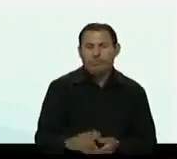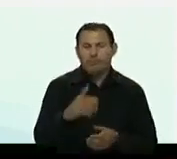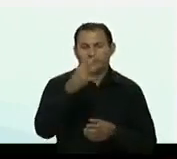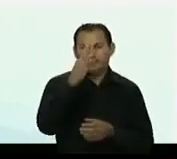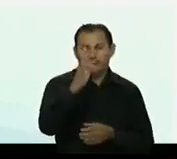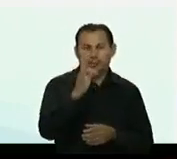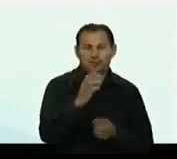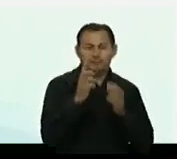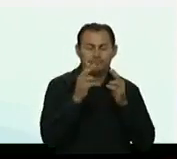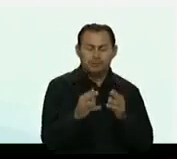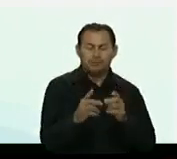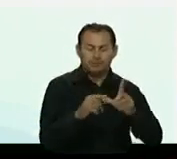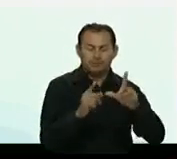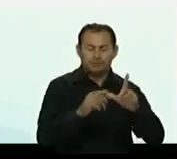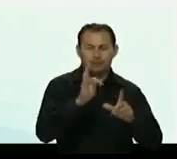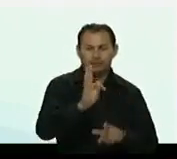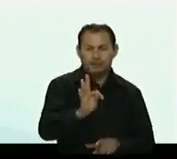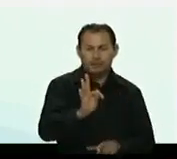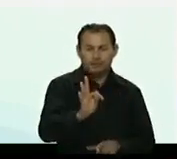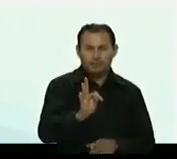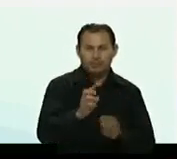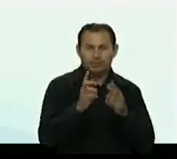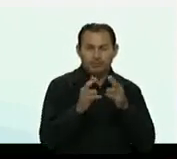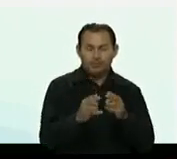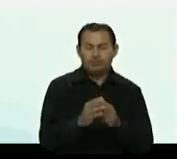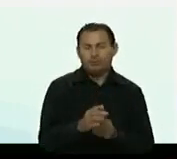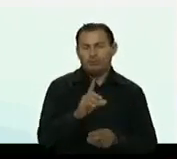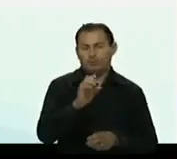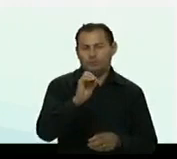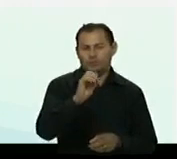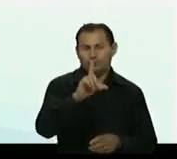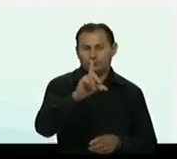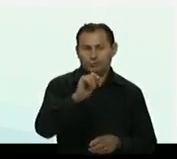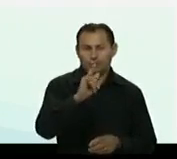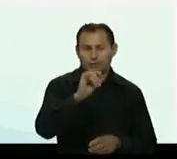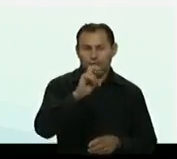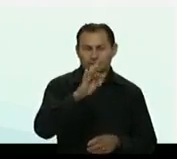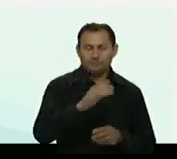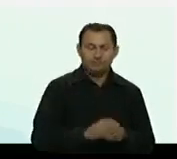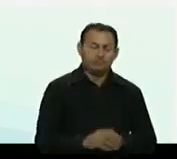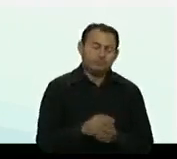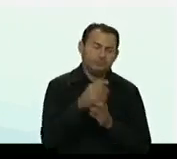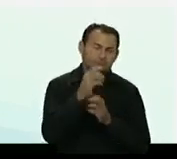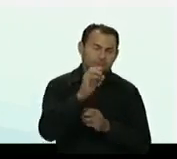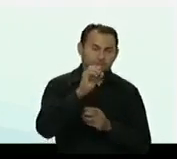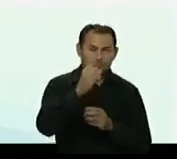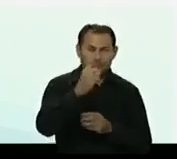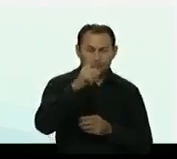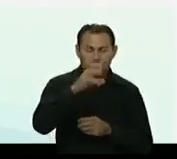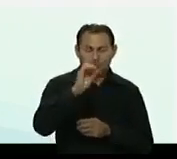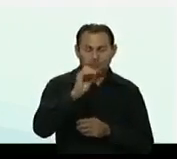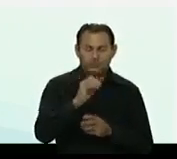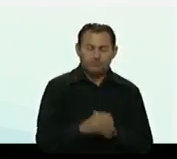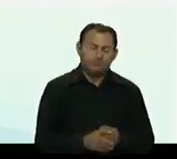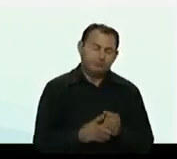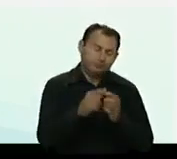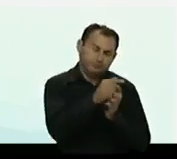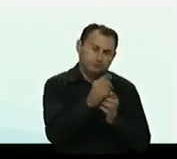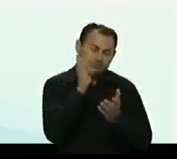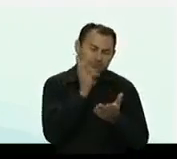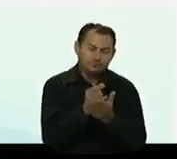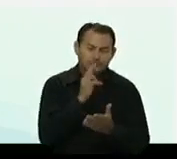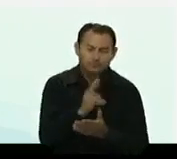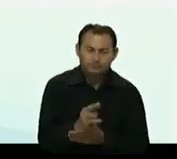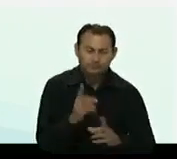t é igual logaritmo de 2 sobre o logaritmo de 1,022. Fazendo isso, chegaremos à mesma